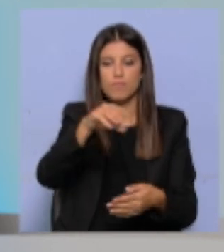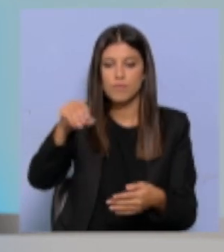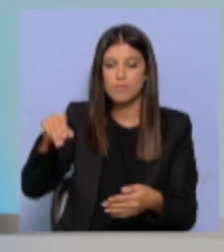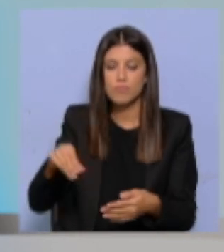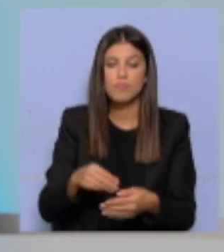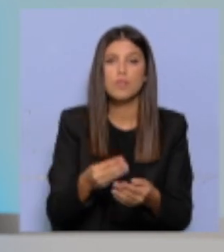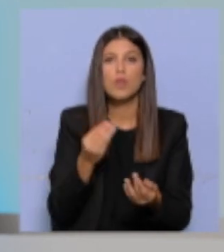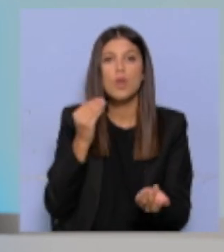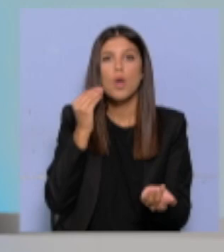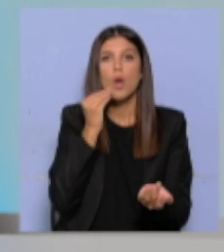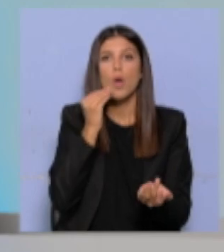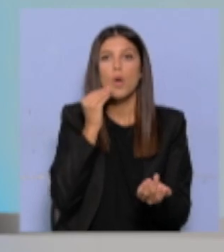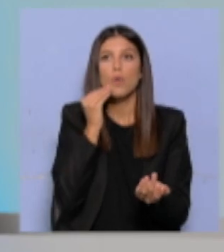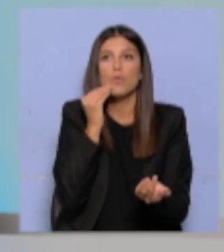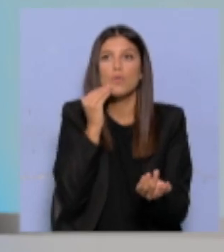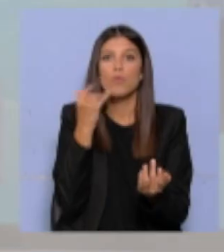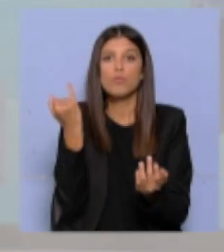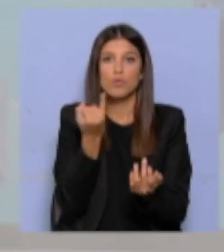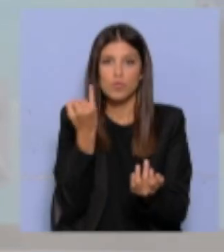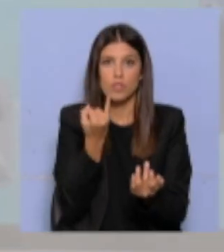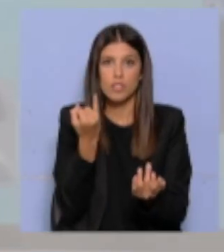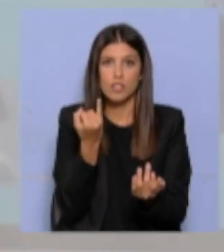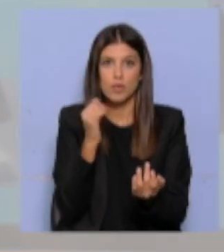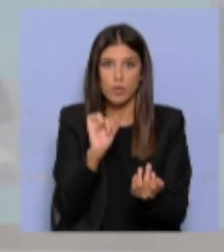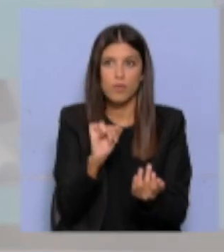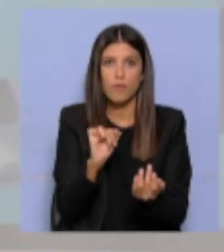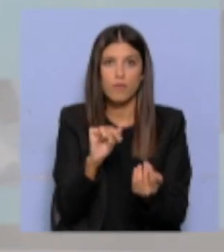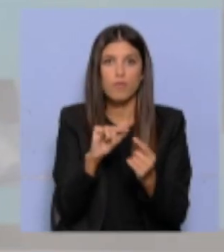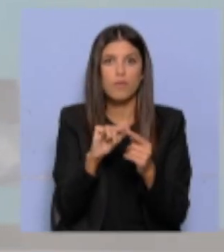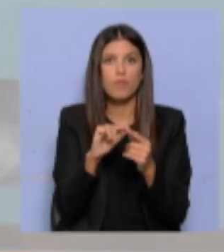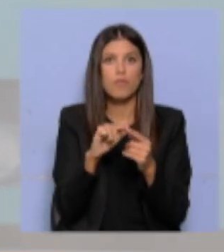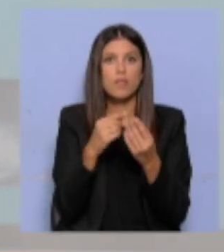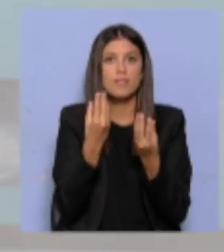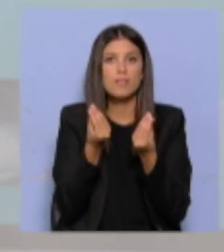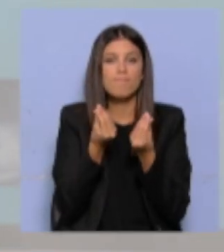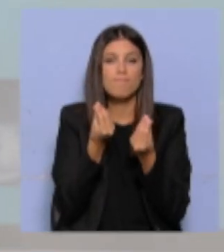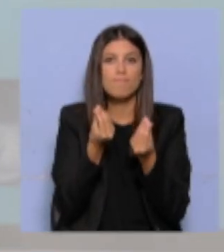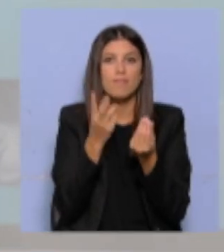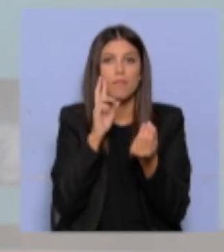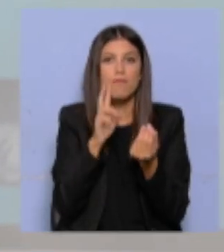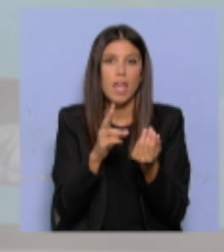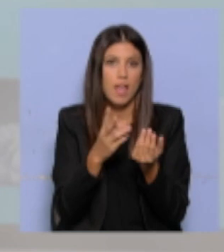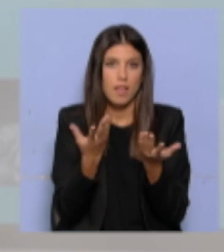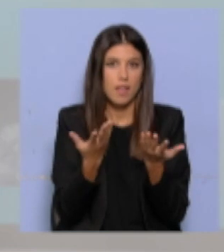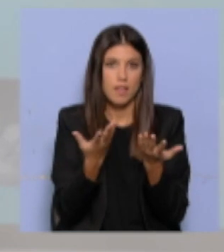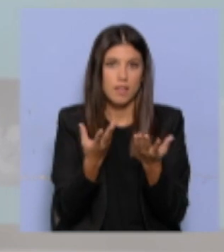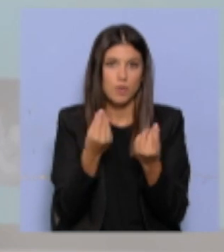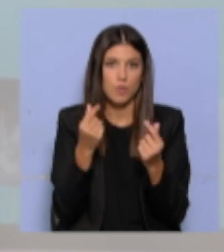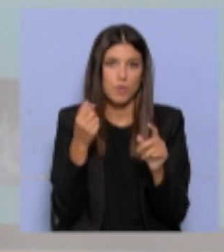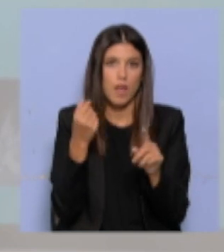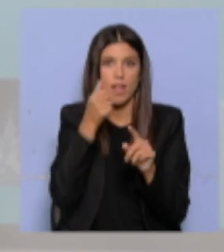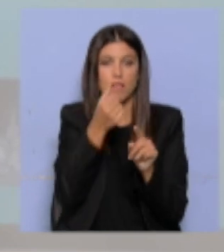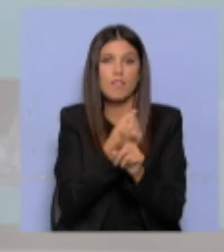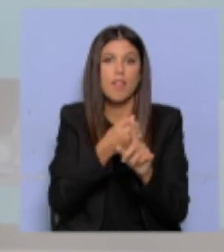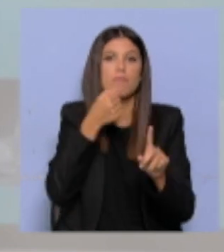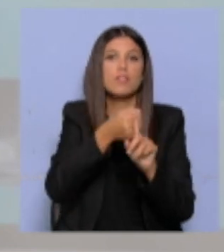vivido pelos institutos missionários adjuntos? Tem sido vivido com grande esperança, porque os